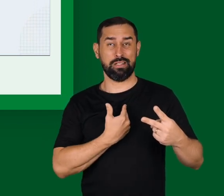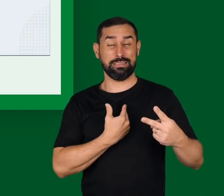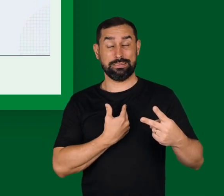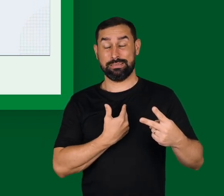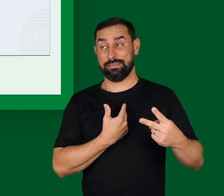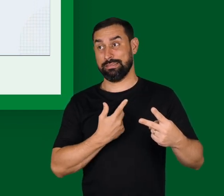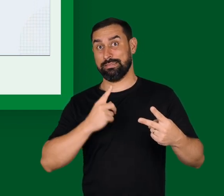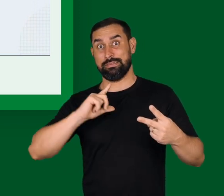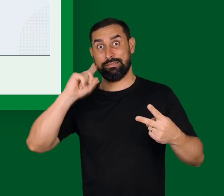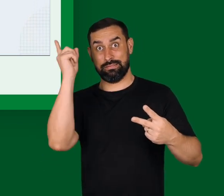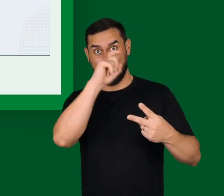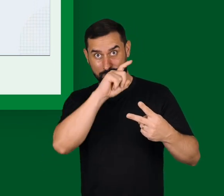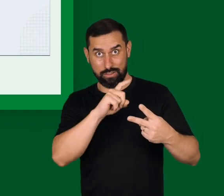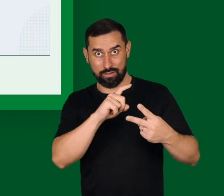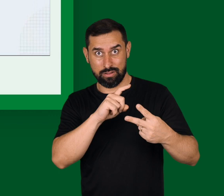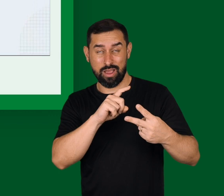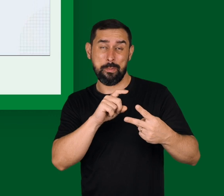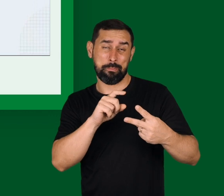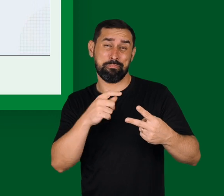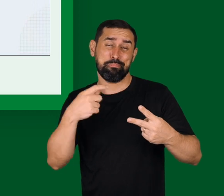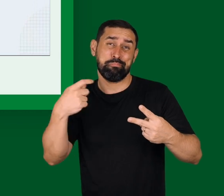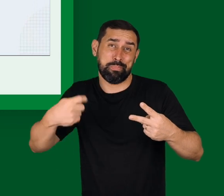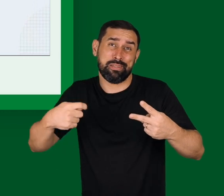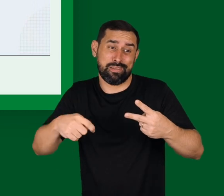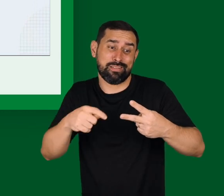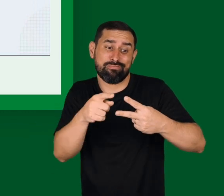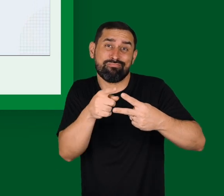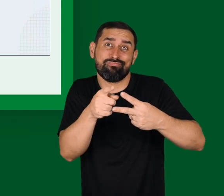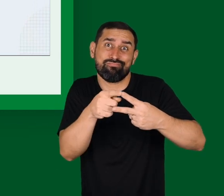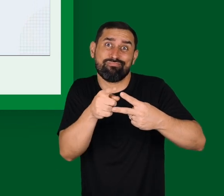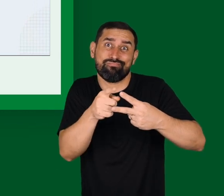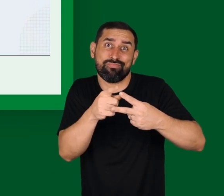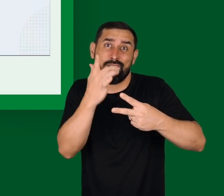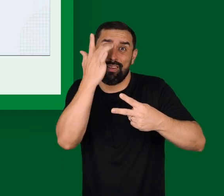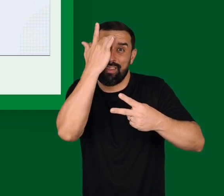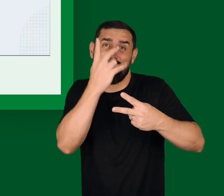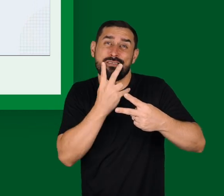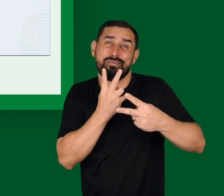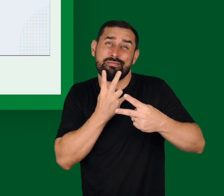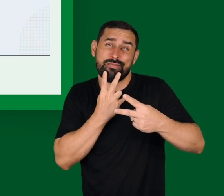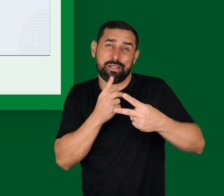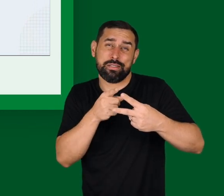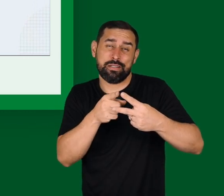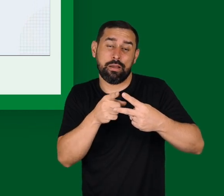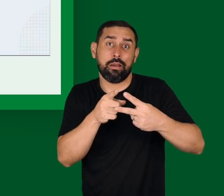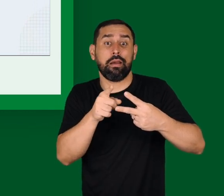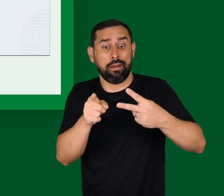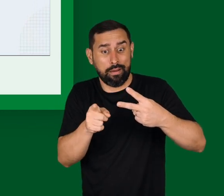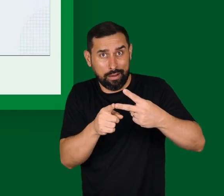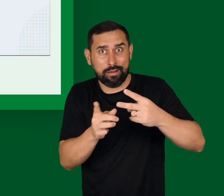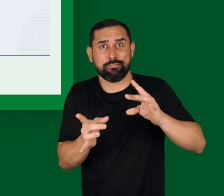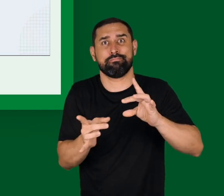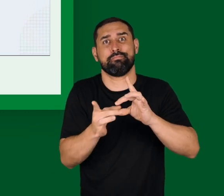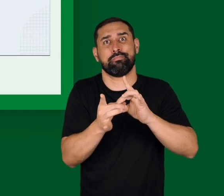Precedex isolado, né, cirurgia cardíaca, onde a gente teve abertura do externo, então a criança vai precisar do derivado